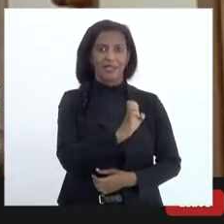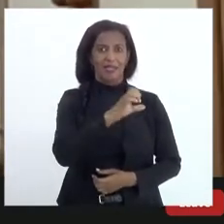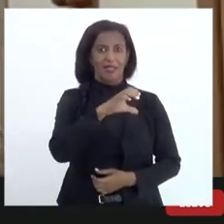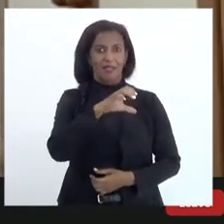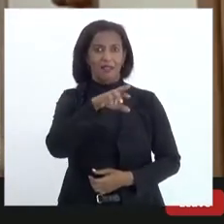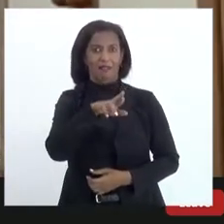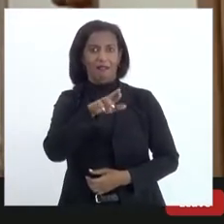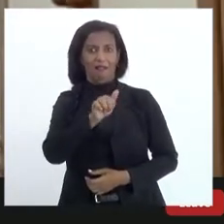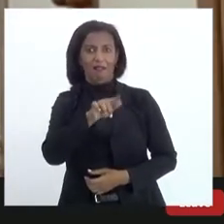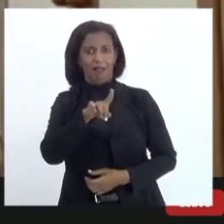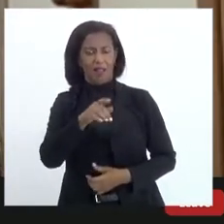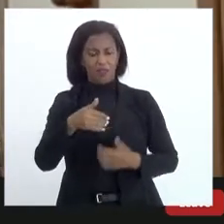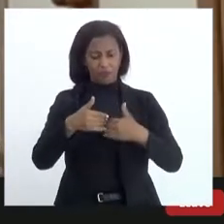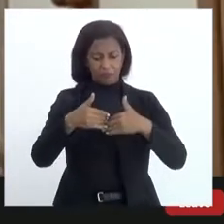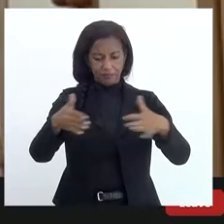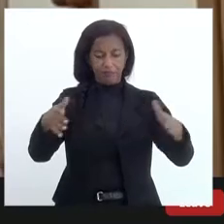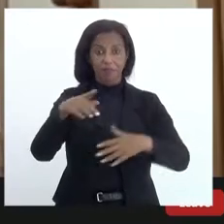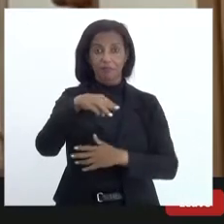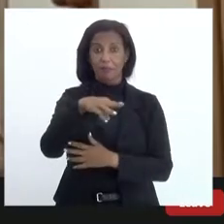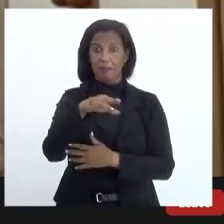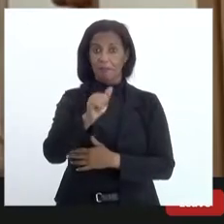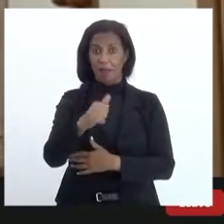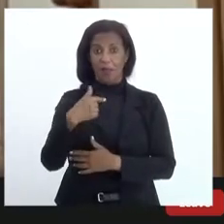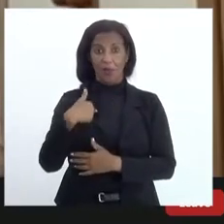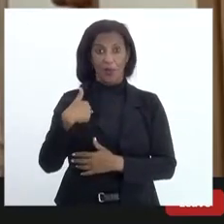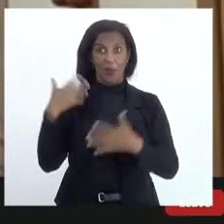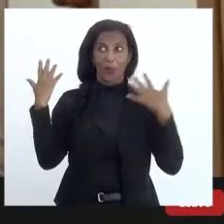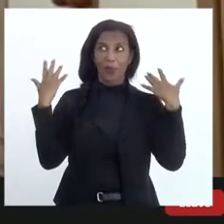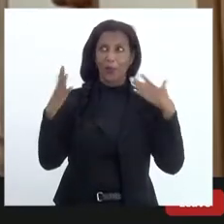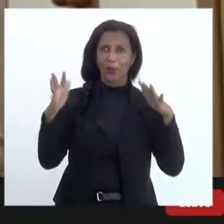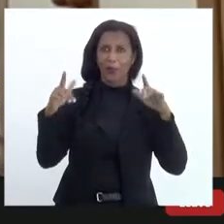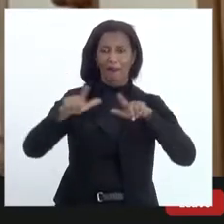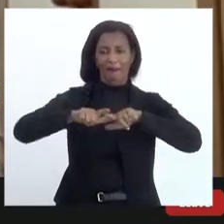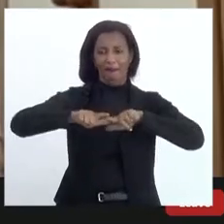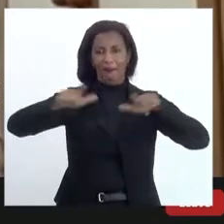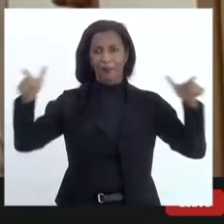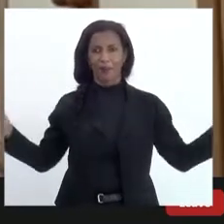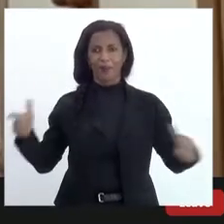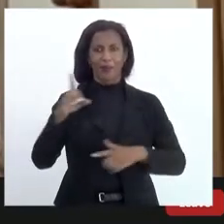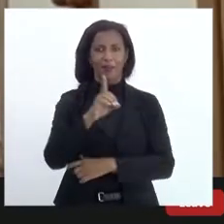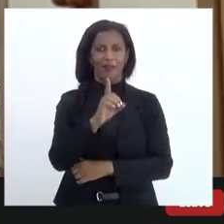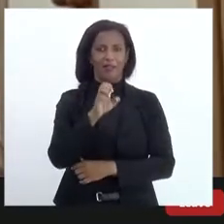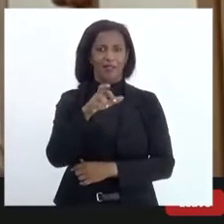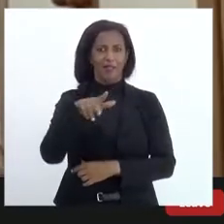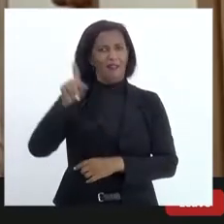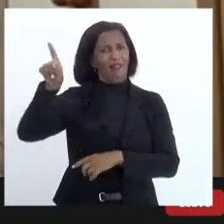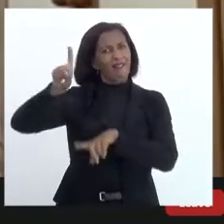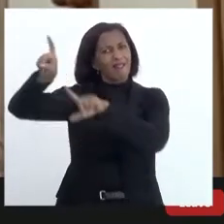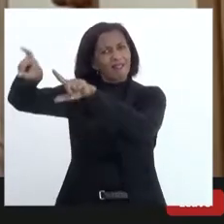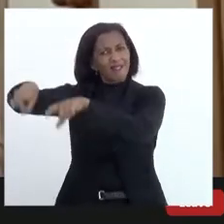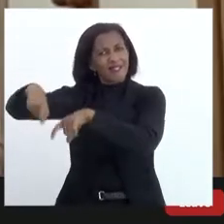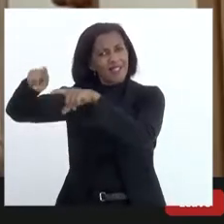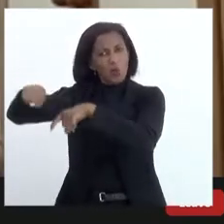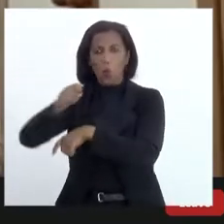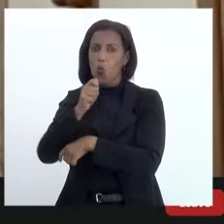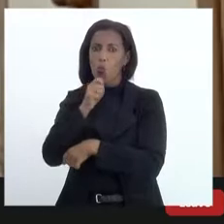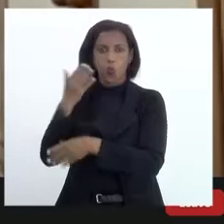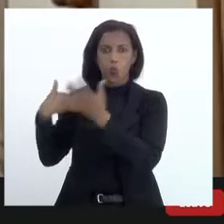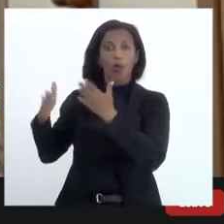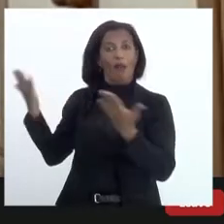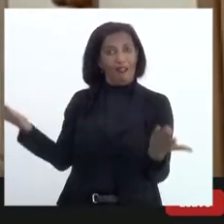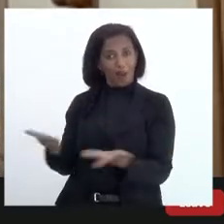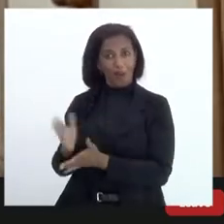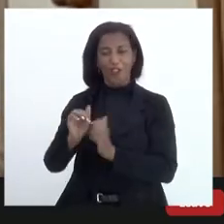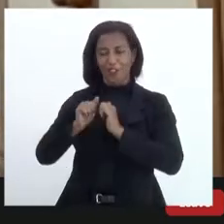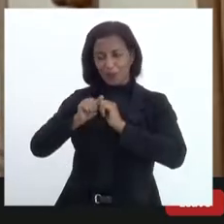né, a partir de maio, eu comemorei muito, né, a ampliação das DECRADs para o interior, né, para